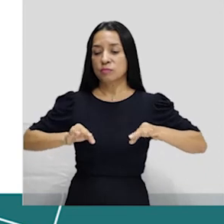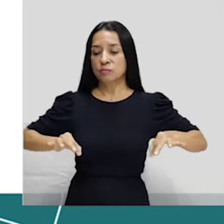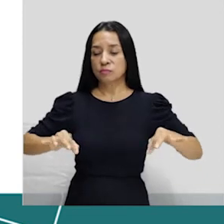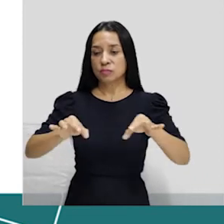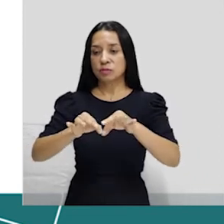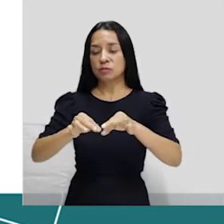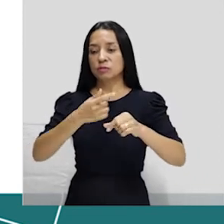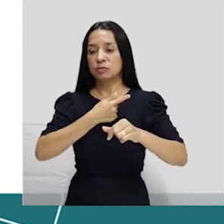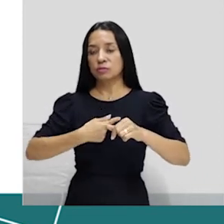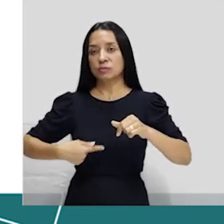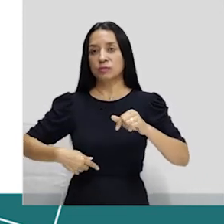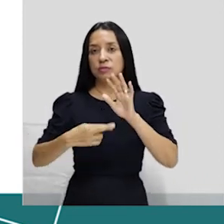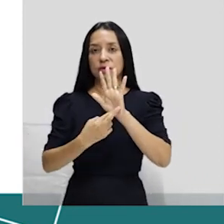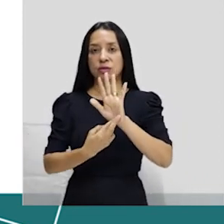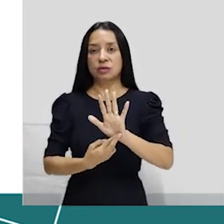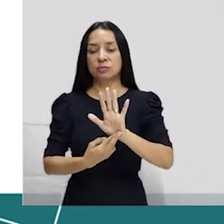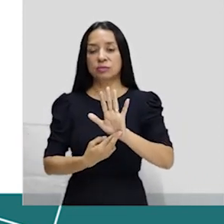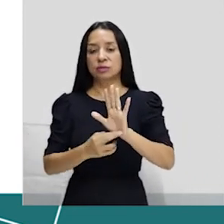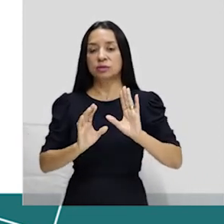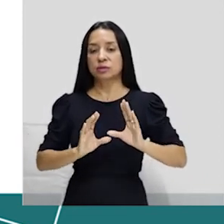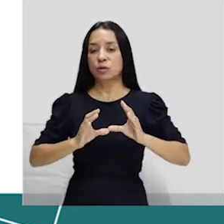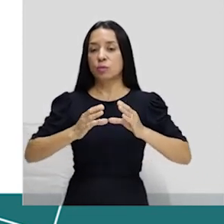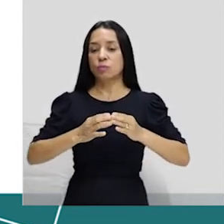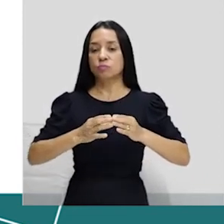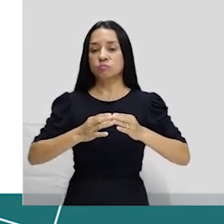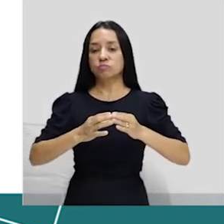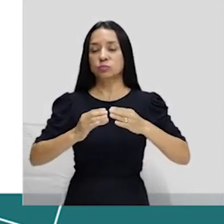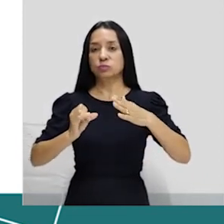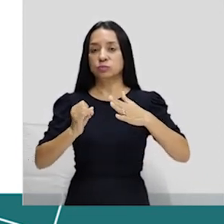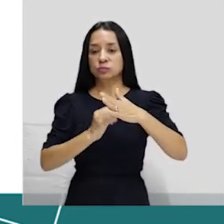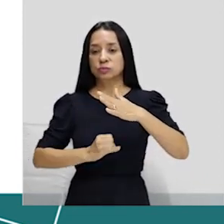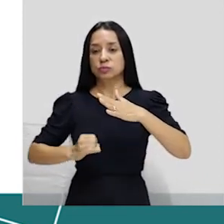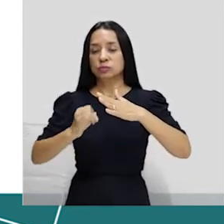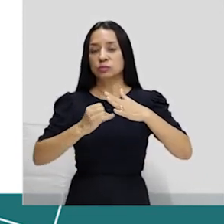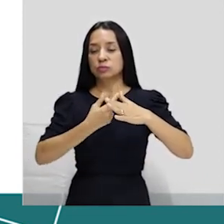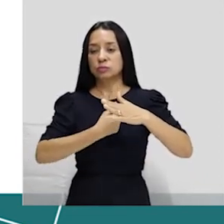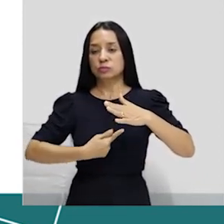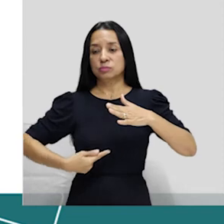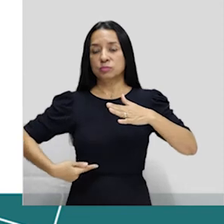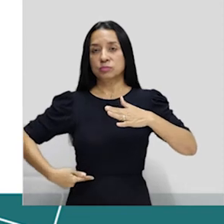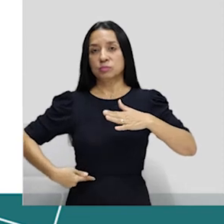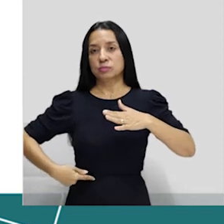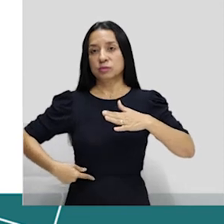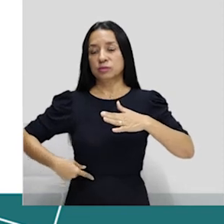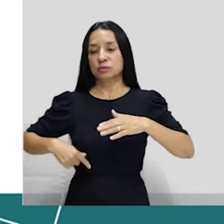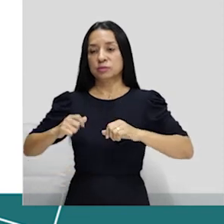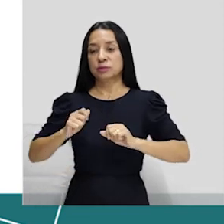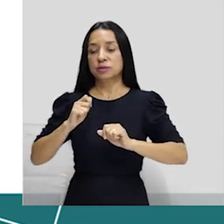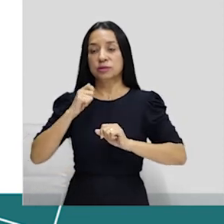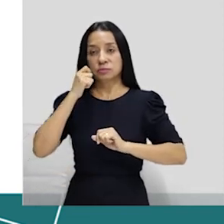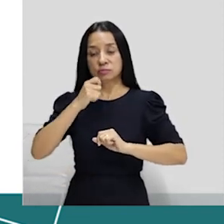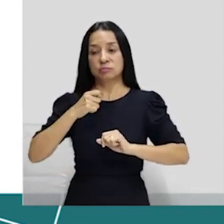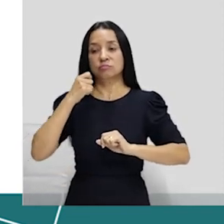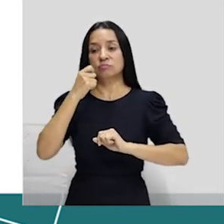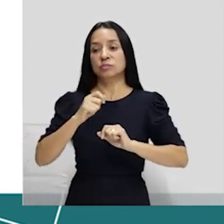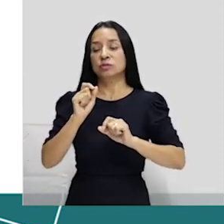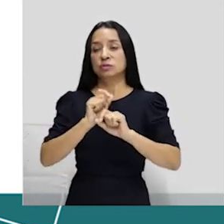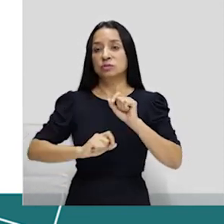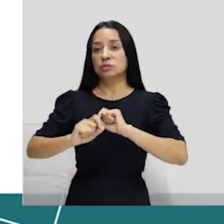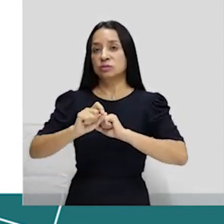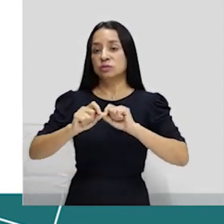Assembleia. Então, em todas as mídias, para te ajudar, então procura lá, plataforma Gonçalves Dias. Sem mais delongas, para a